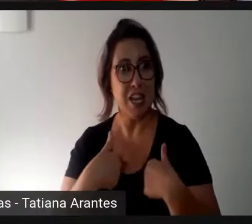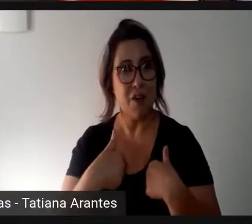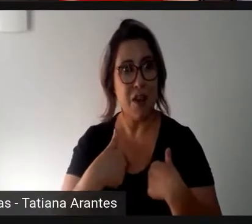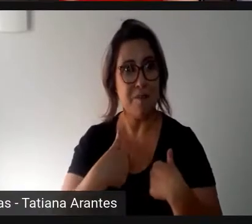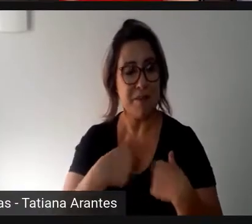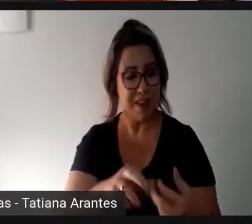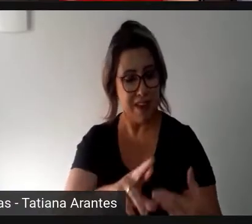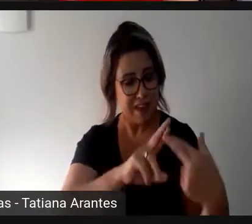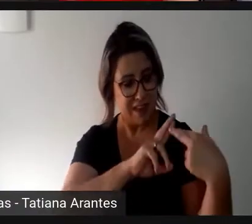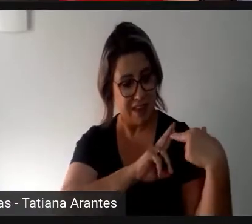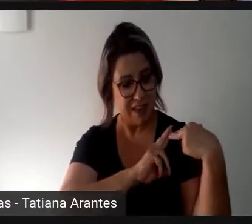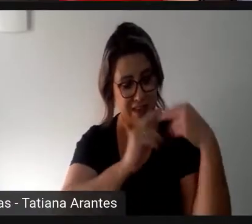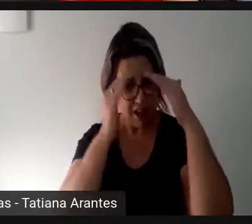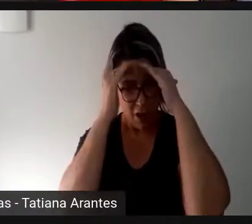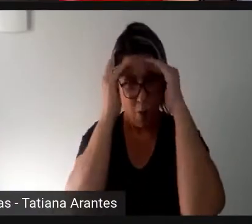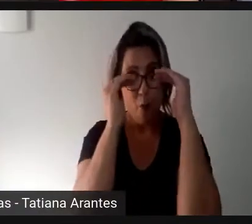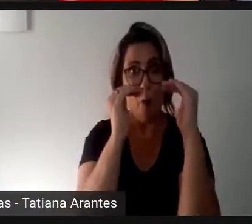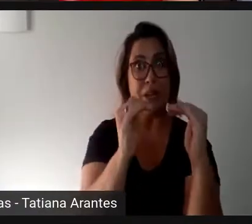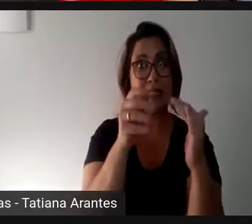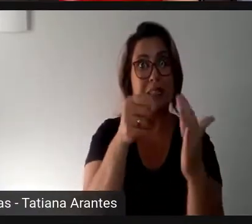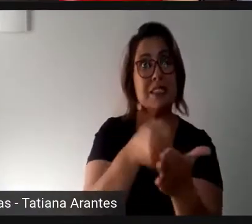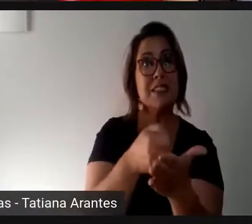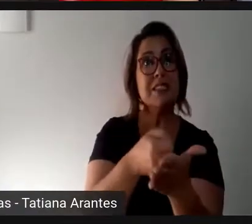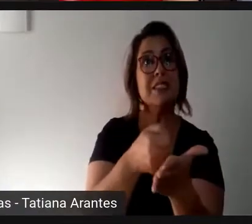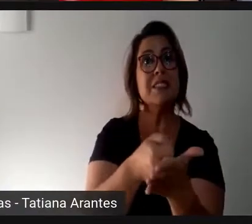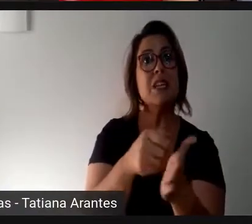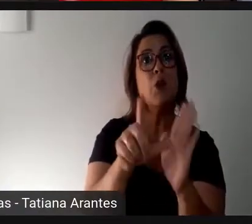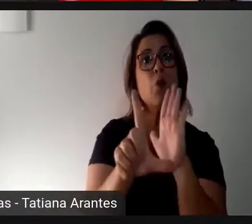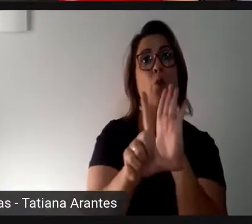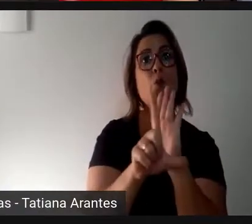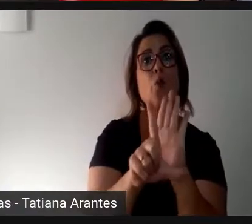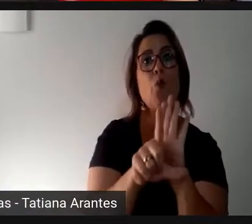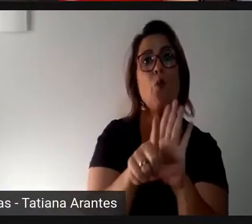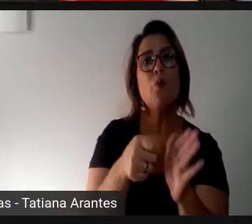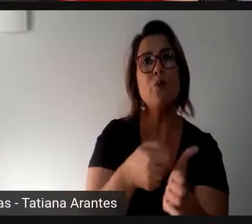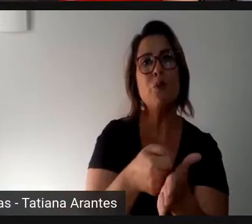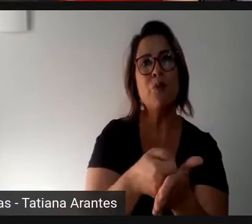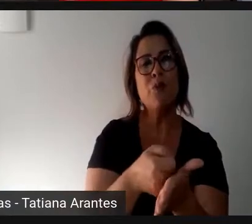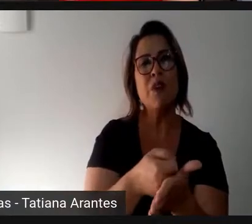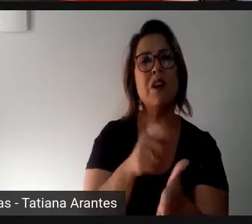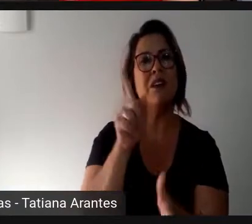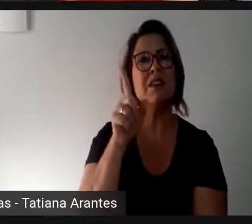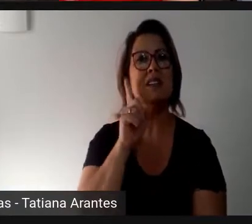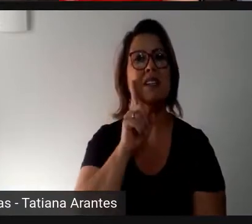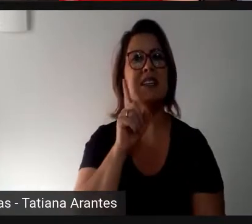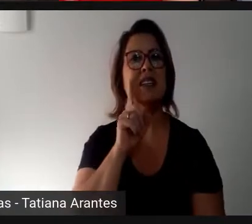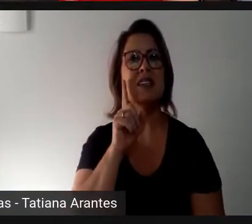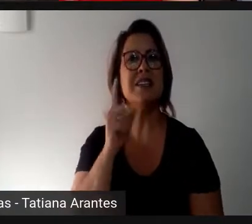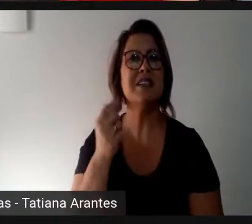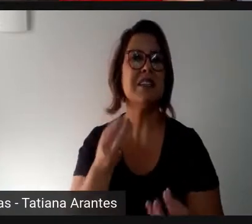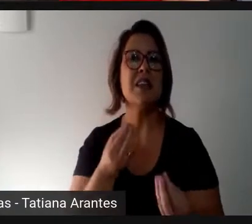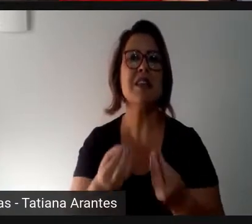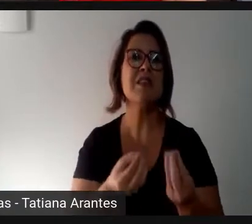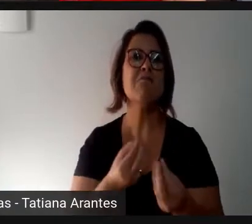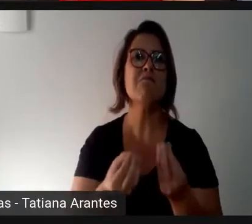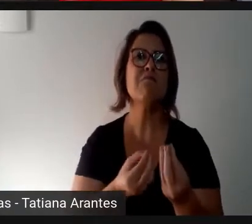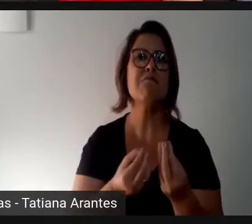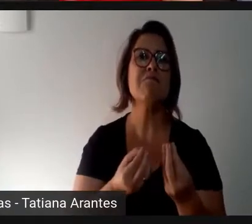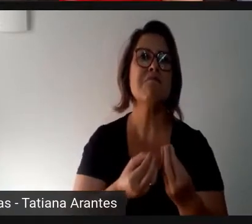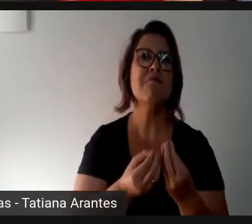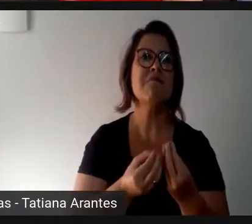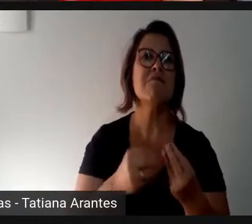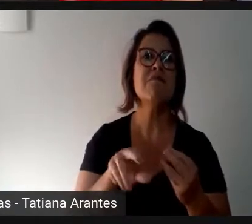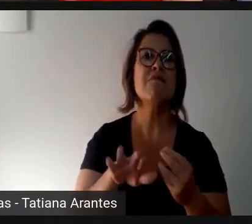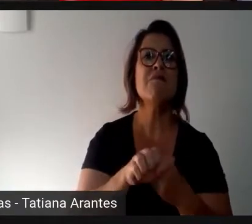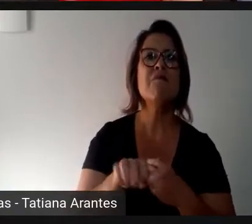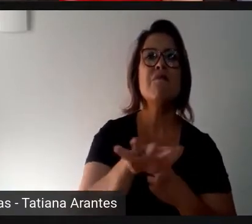lei que já está vigente de qualquer maneira. No sistema anglo-americano, eu não tenho noção de aplicação da lei como a gente tem. A gente tem um conceito